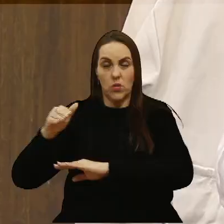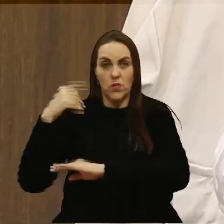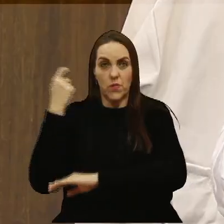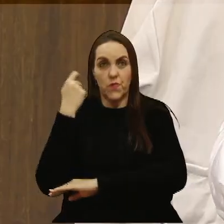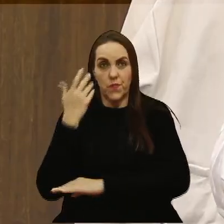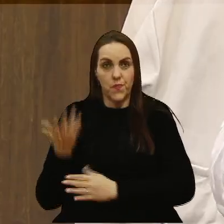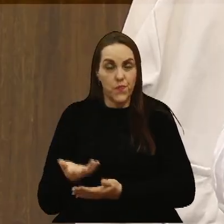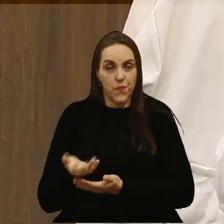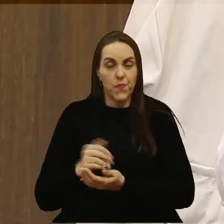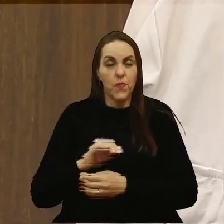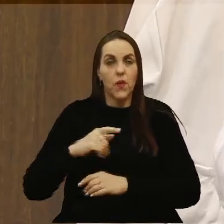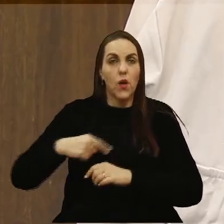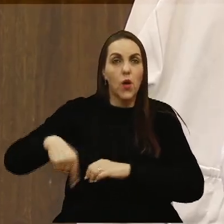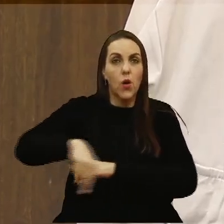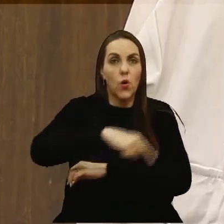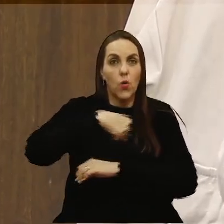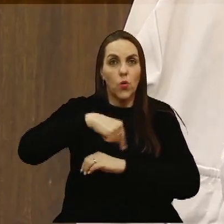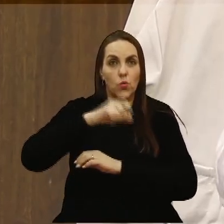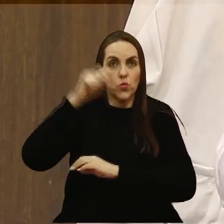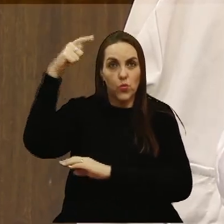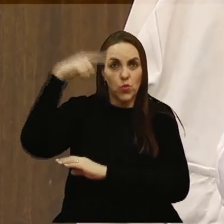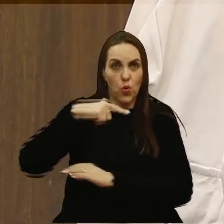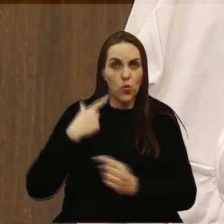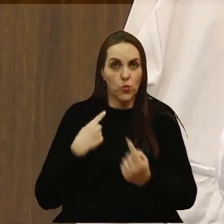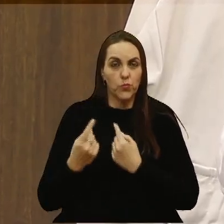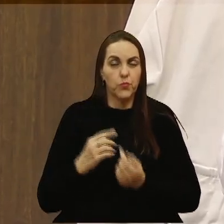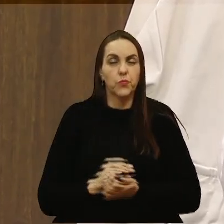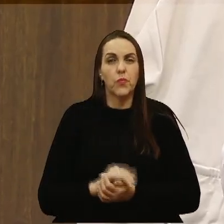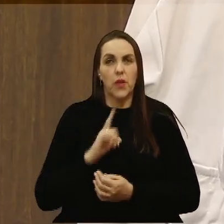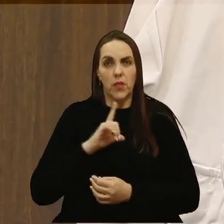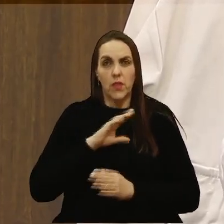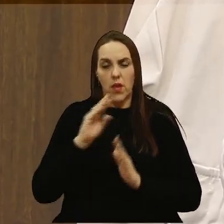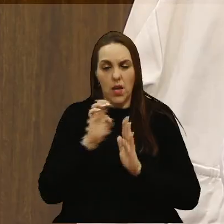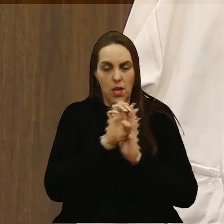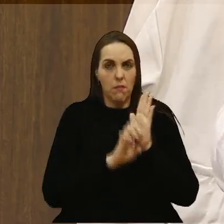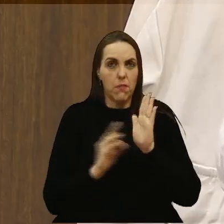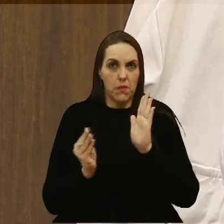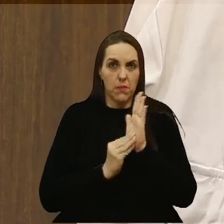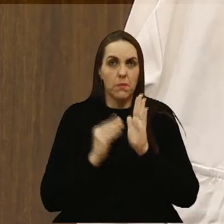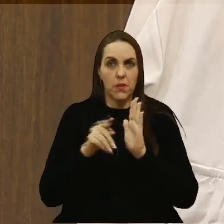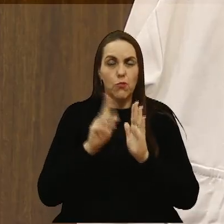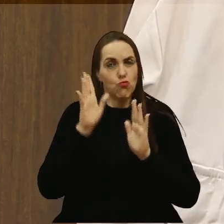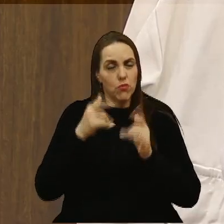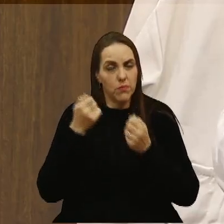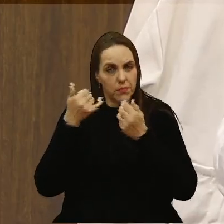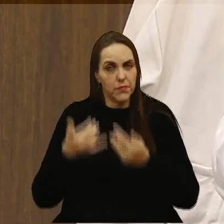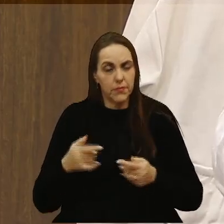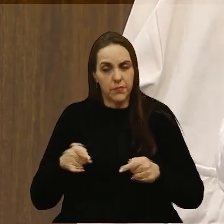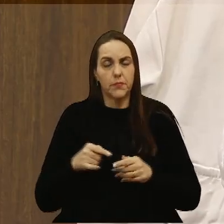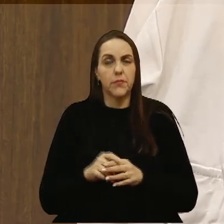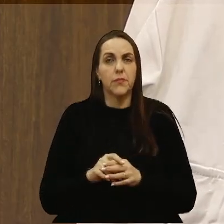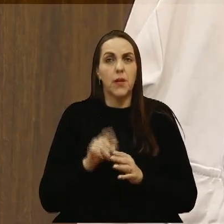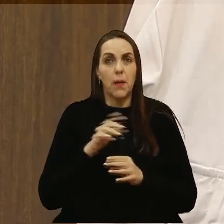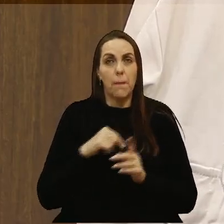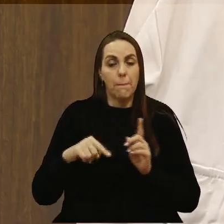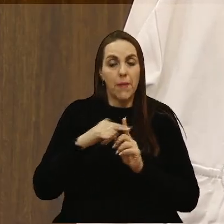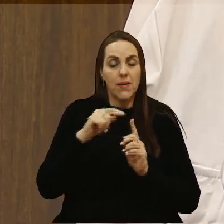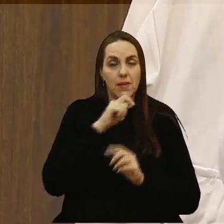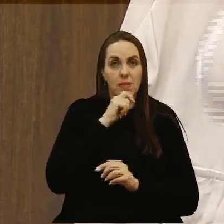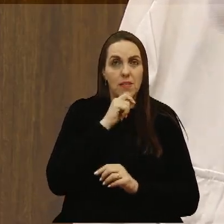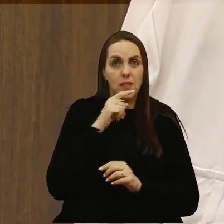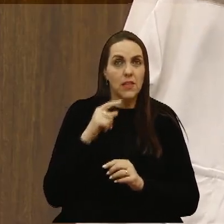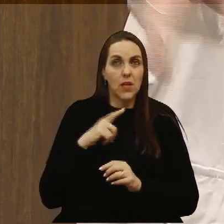Eu entendo, tenho uma posição firme contra emendas parlamentares, o senhor já sabe, já externalizei nessa casa, mas mais do que isso, quando elas não têm